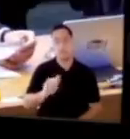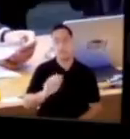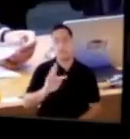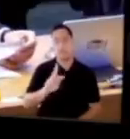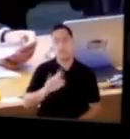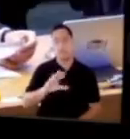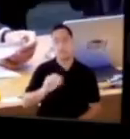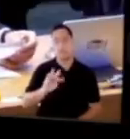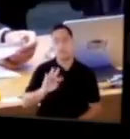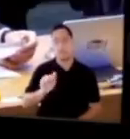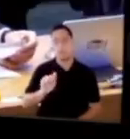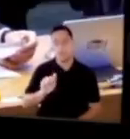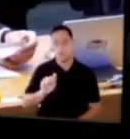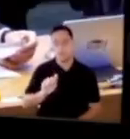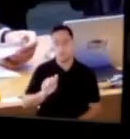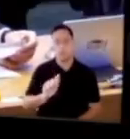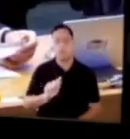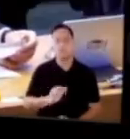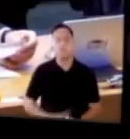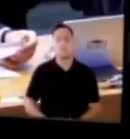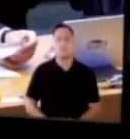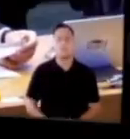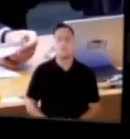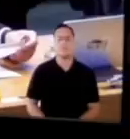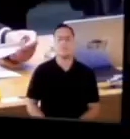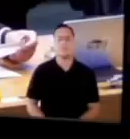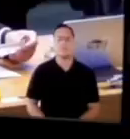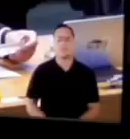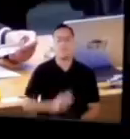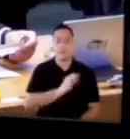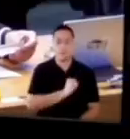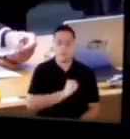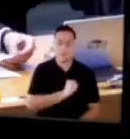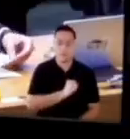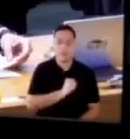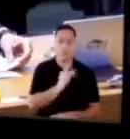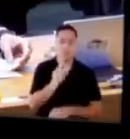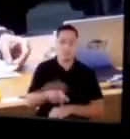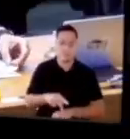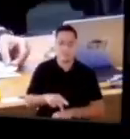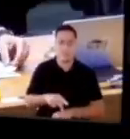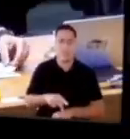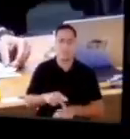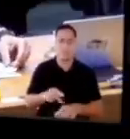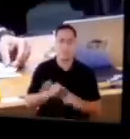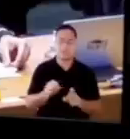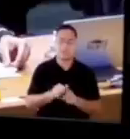Patriota aquele que ama a pátria e a ela presta serviços